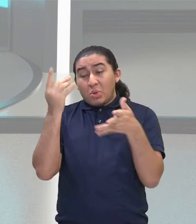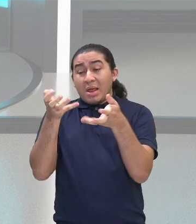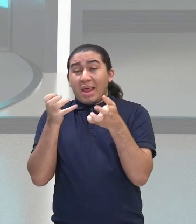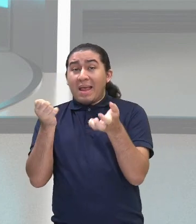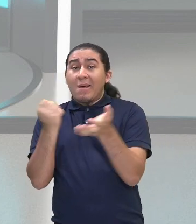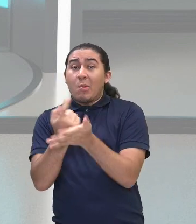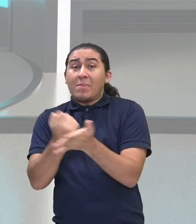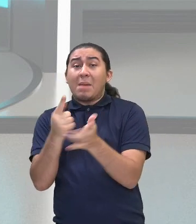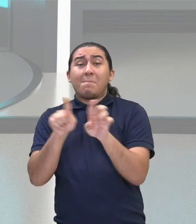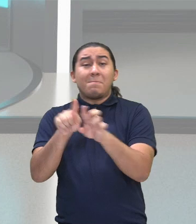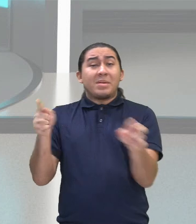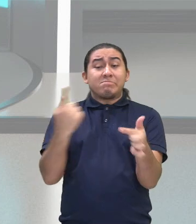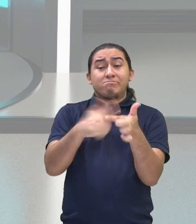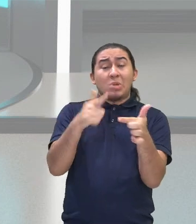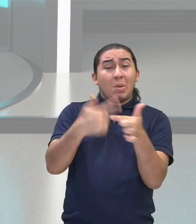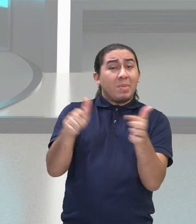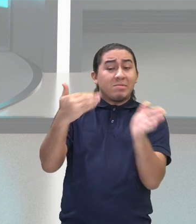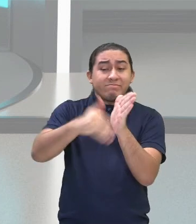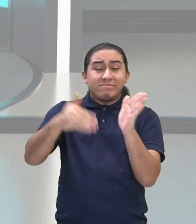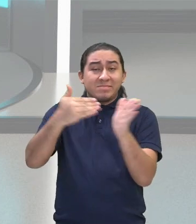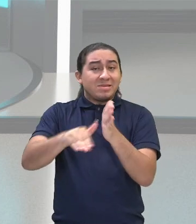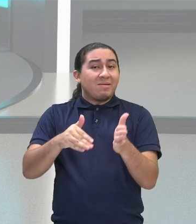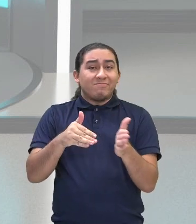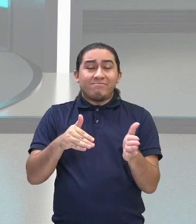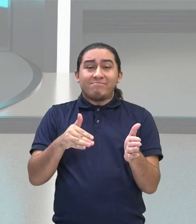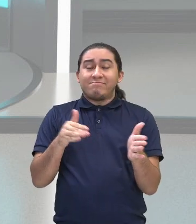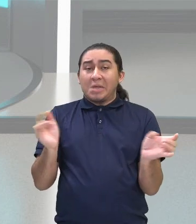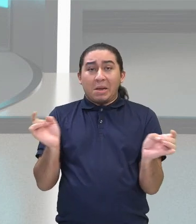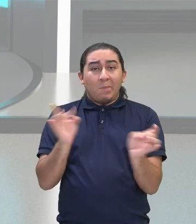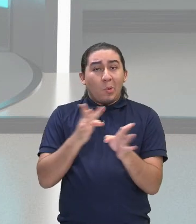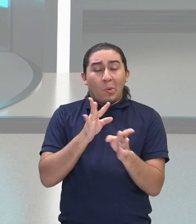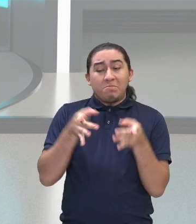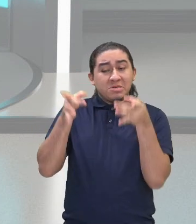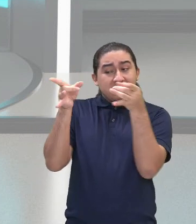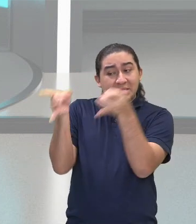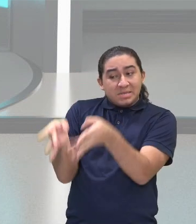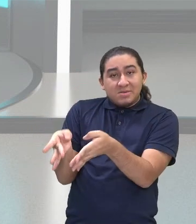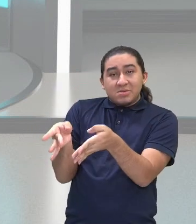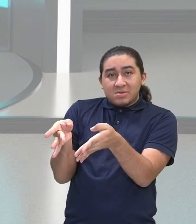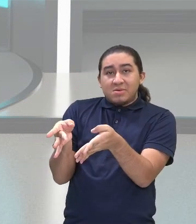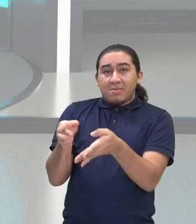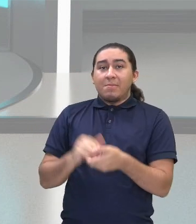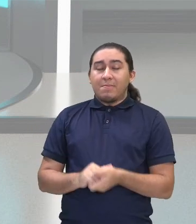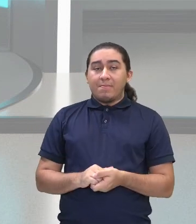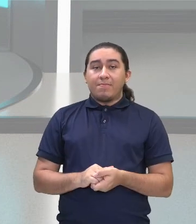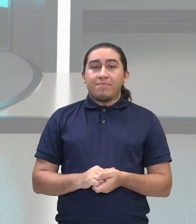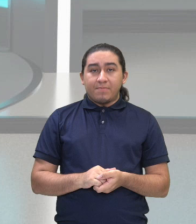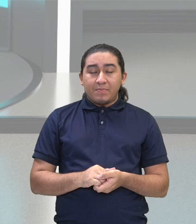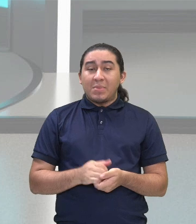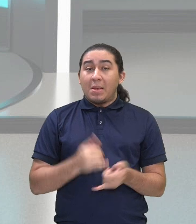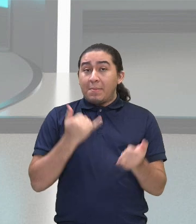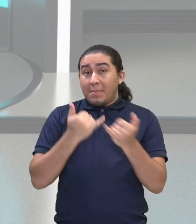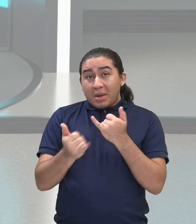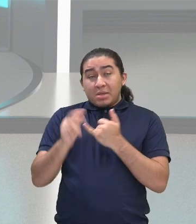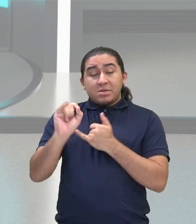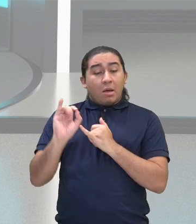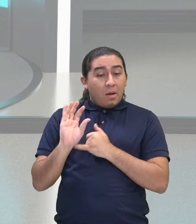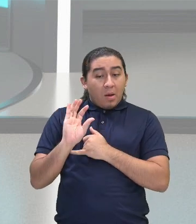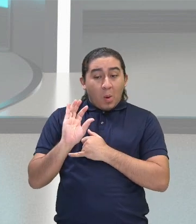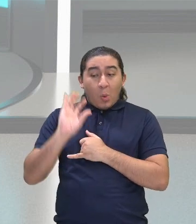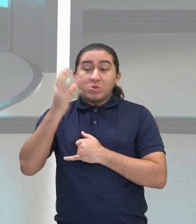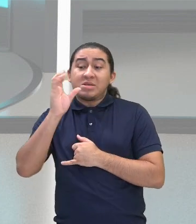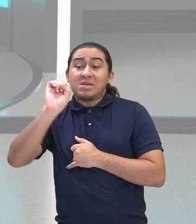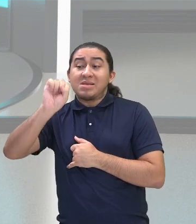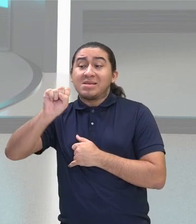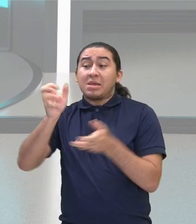coisa impediu que essa ação venha a acontecer. Então, alguma coisa impede que essa situação, que essa ação